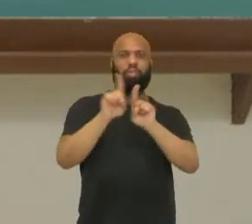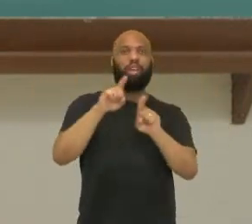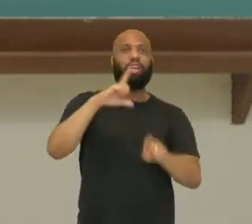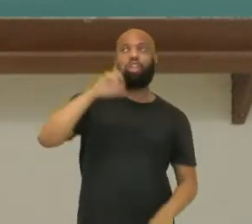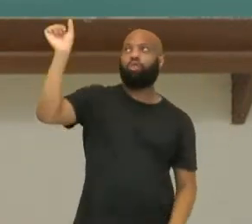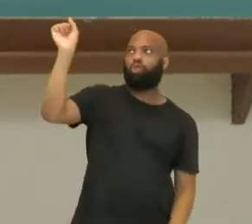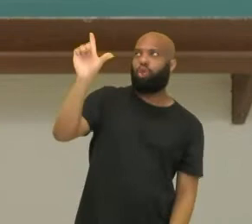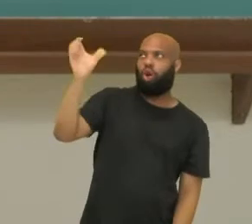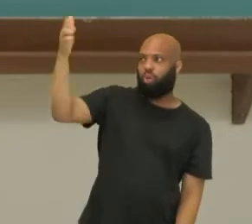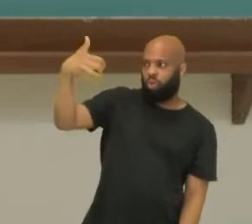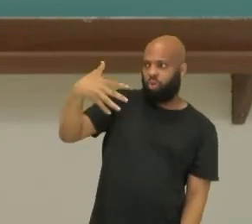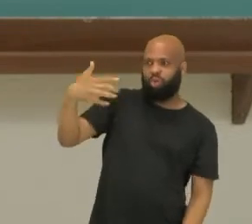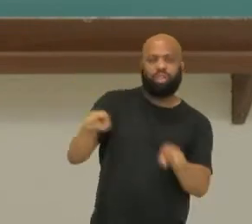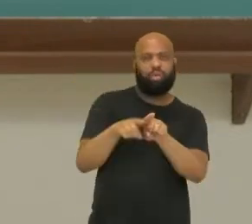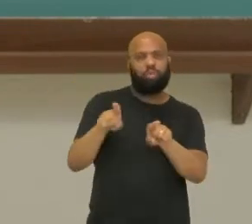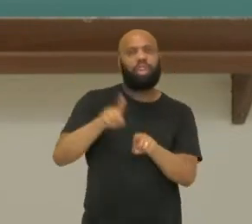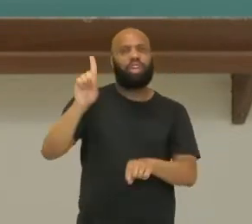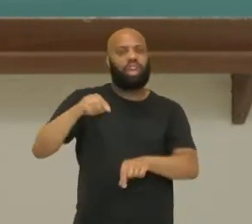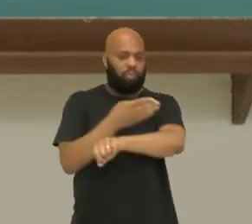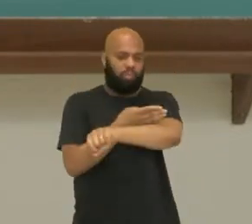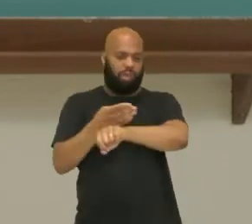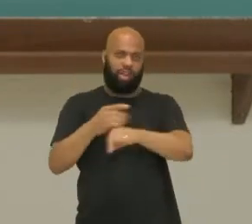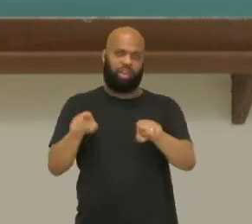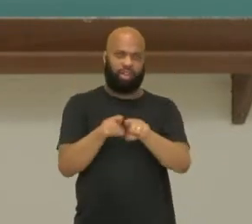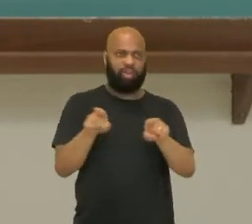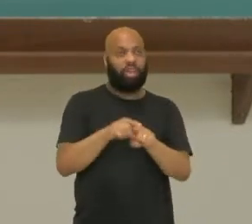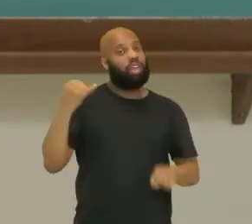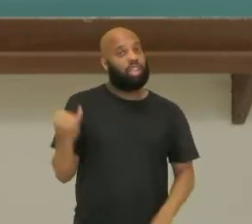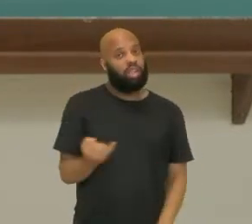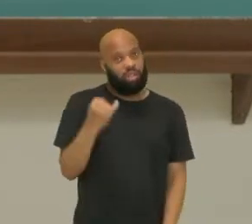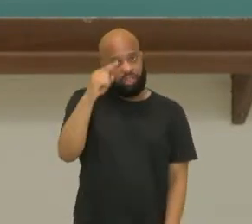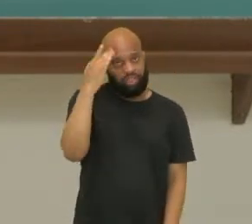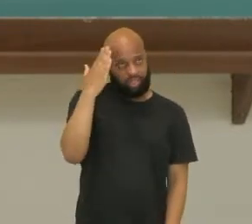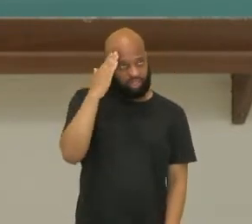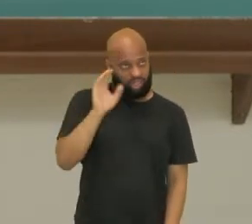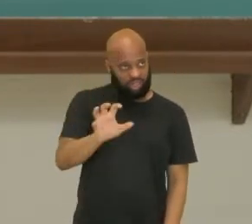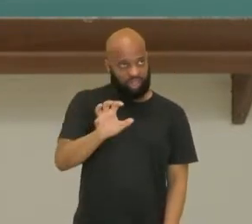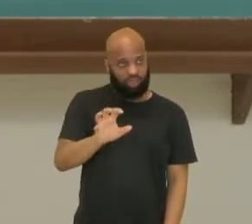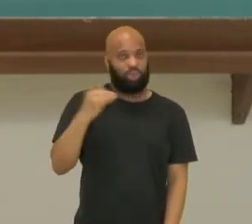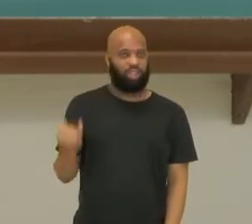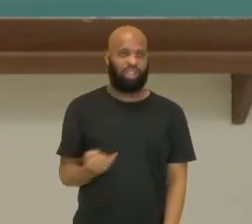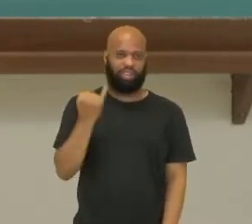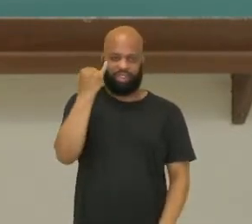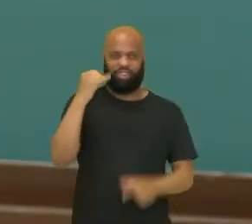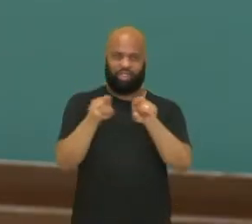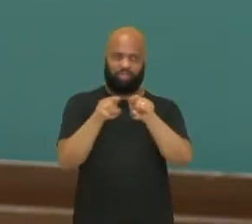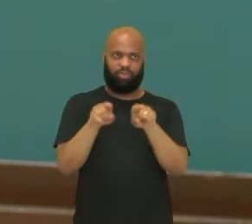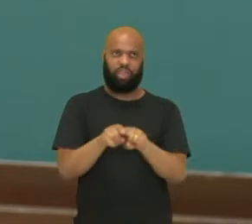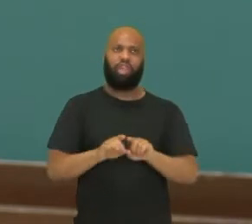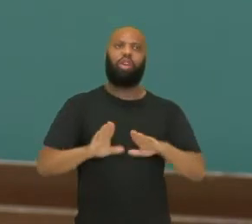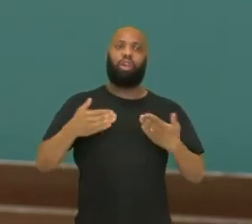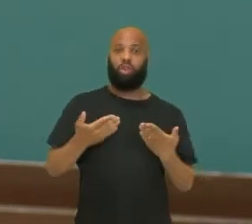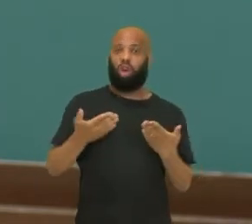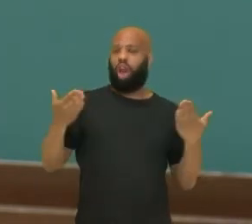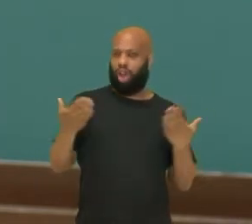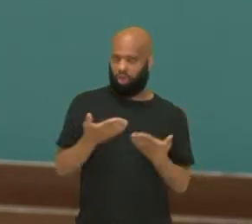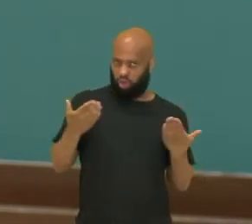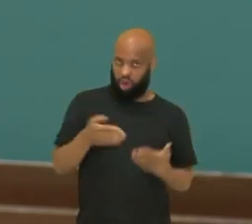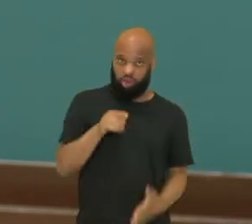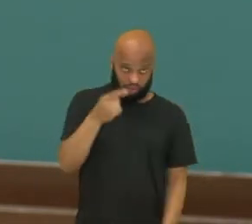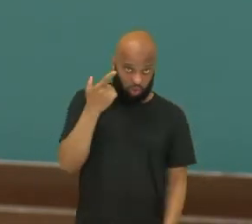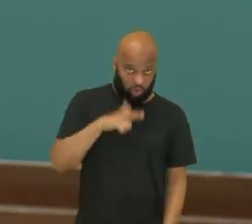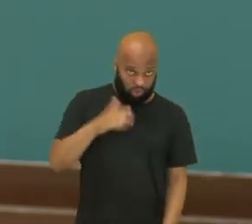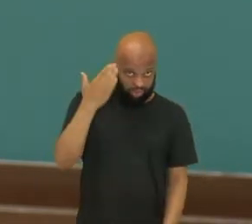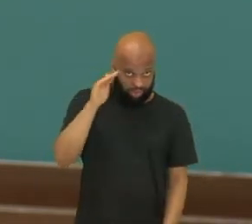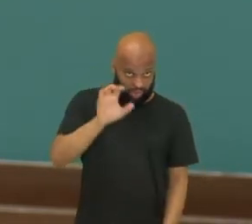é uma luz branca. Beleza? Então não esqueça disso, pessoal. Isso é bem importante. É claro, se você pegou essa parte,